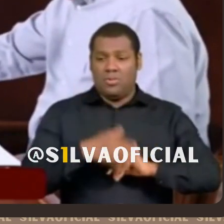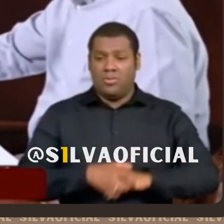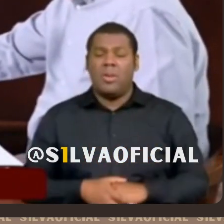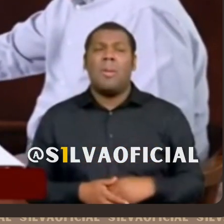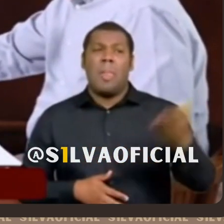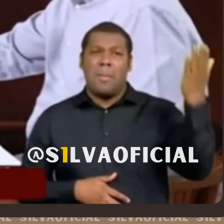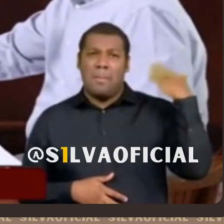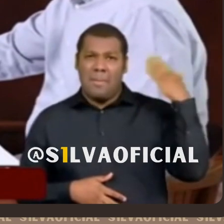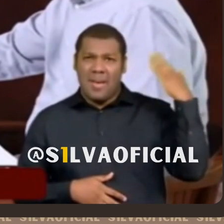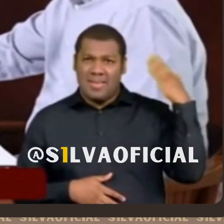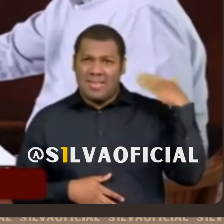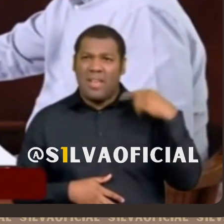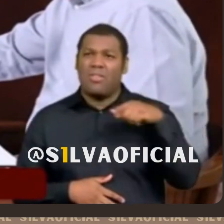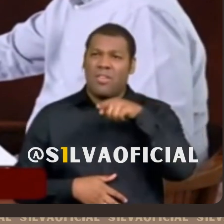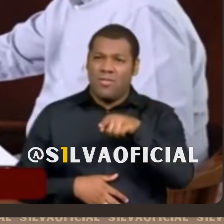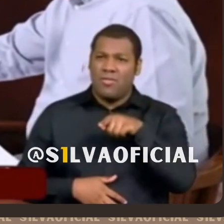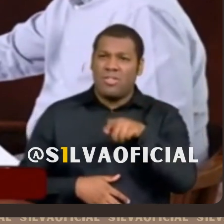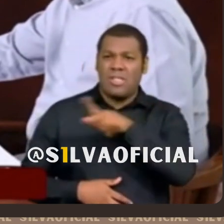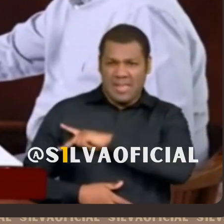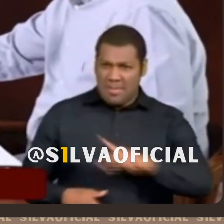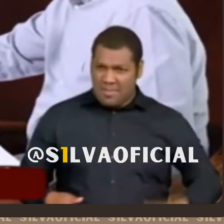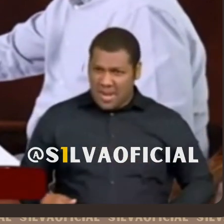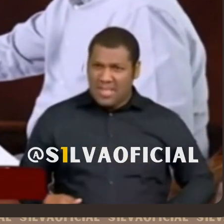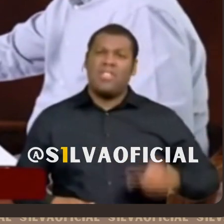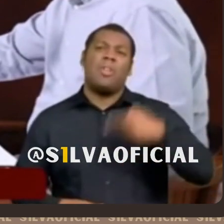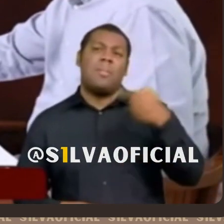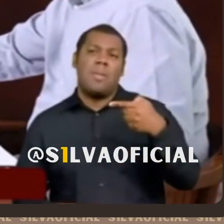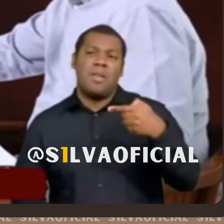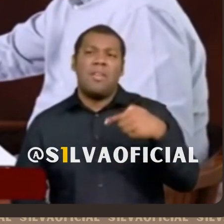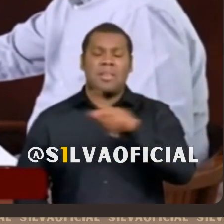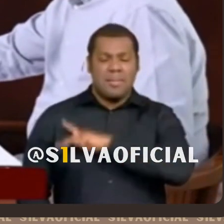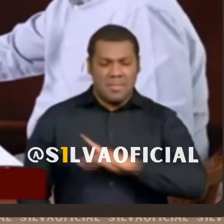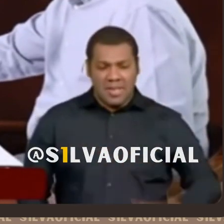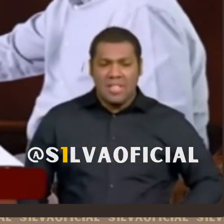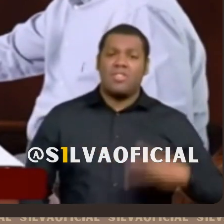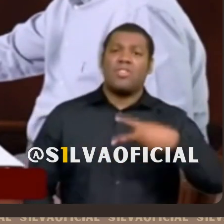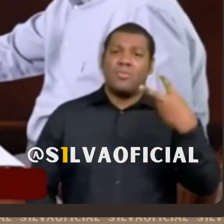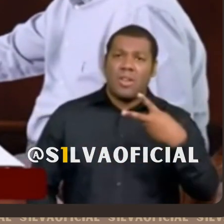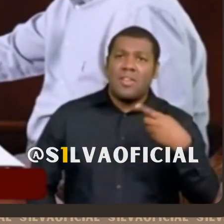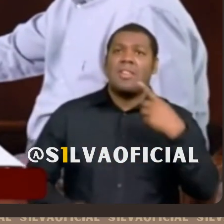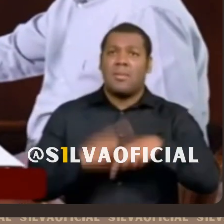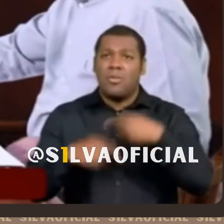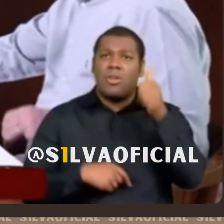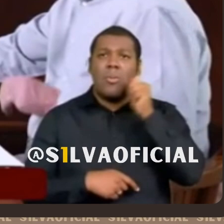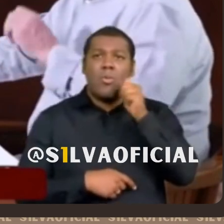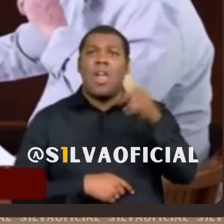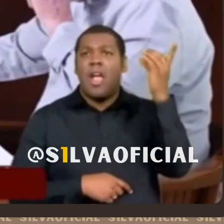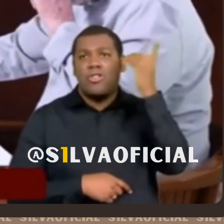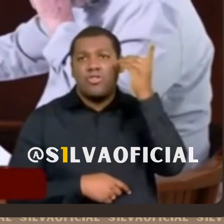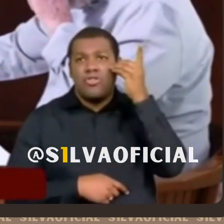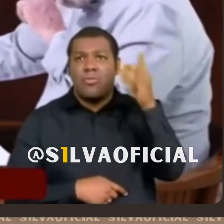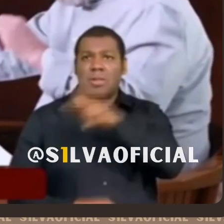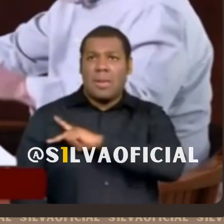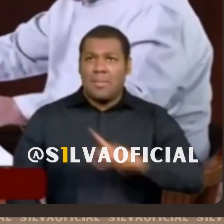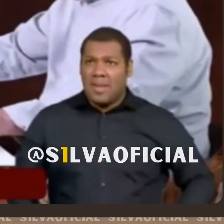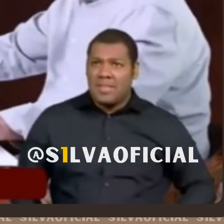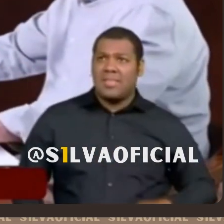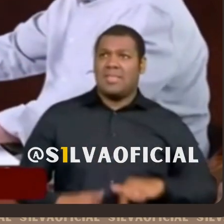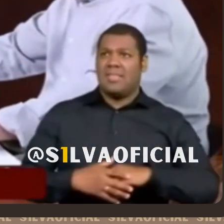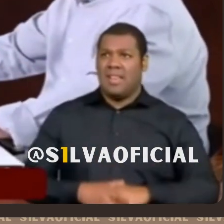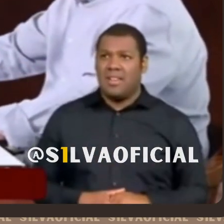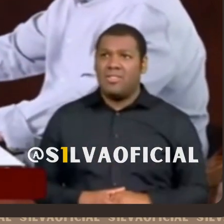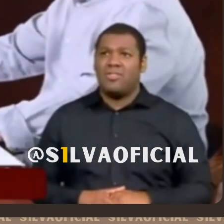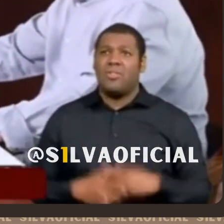foi muito substancial e foi o que realmente mudou. Aquela famosa frase, né? Aeroporto aparecendo na rodoviária, né? Que era bastante uma frase